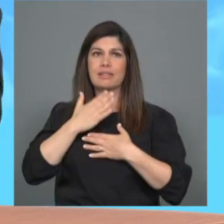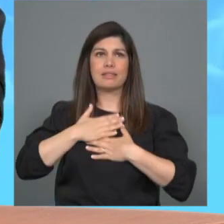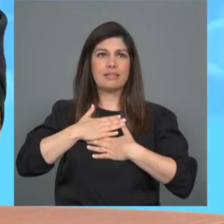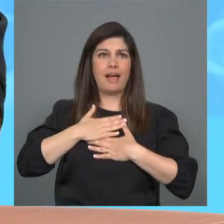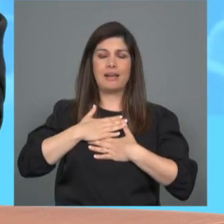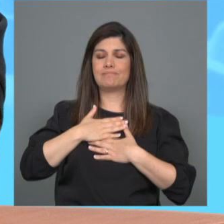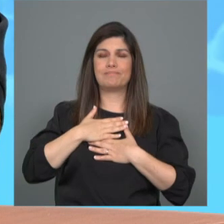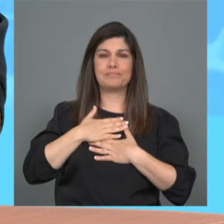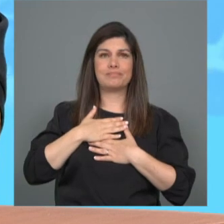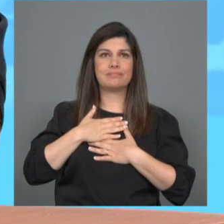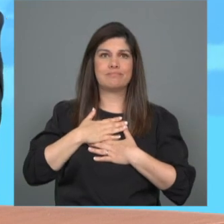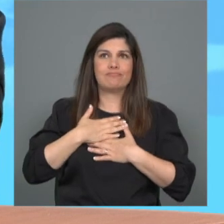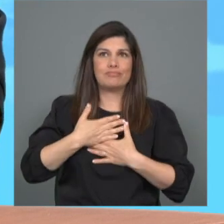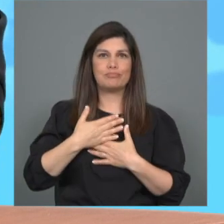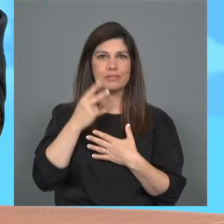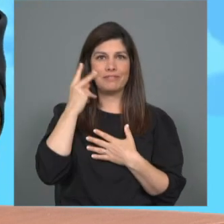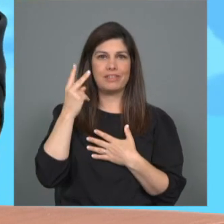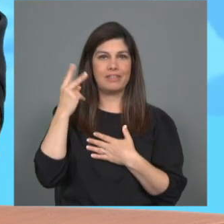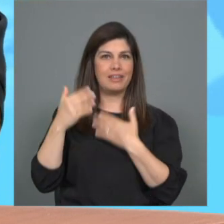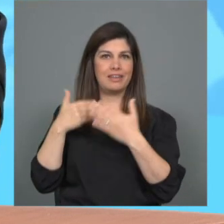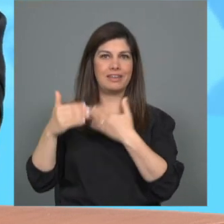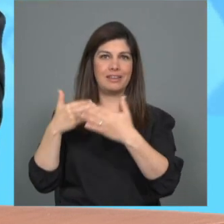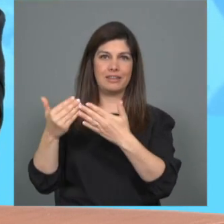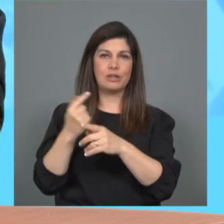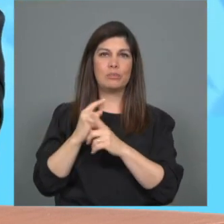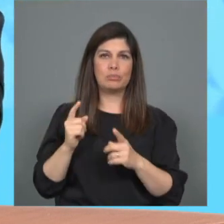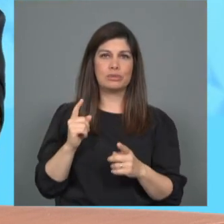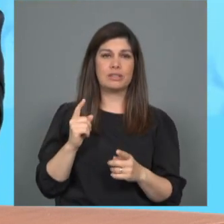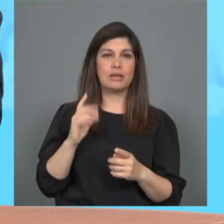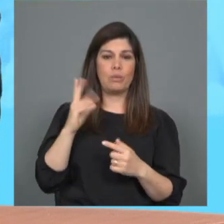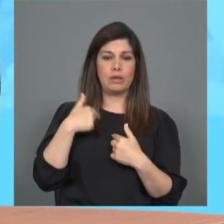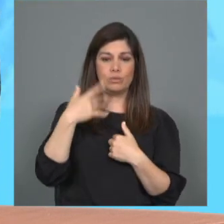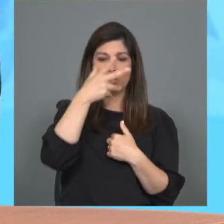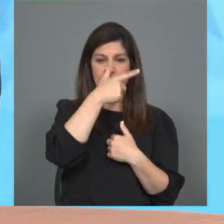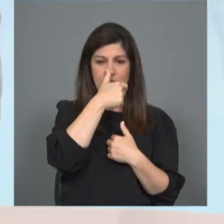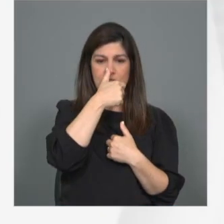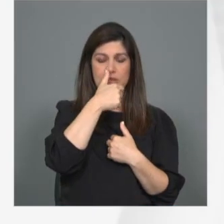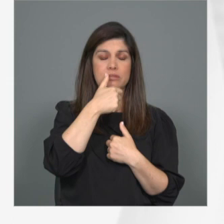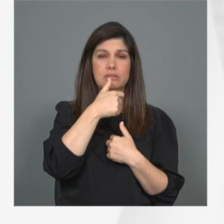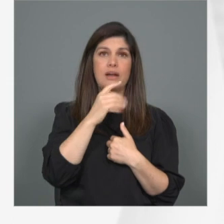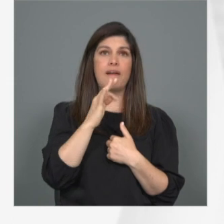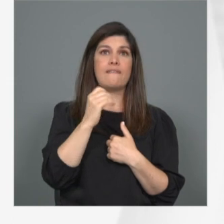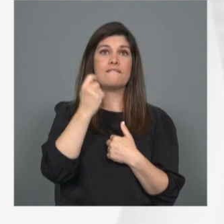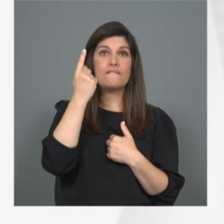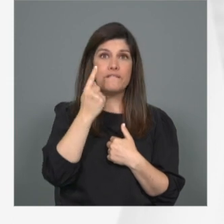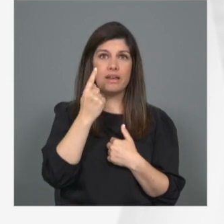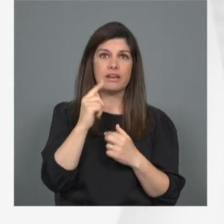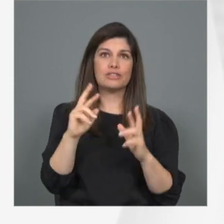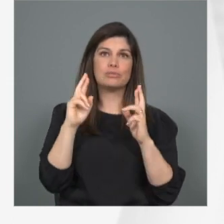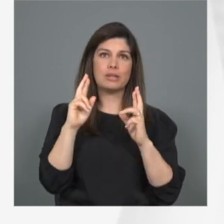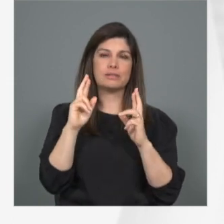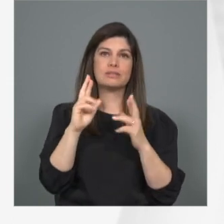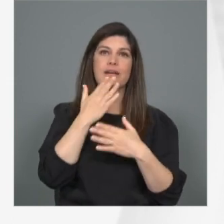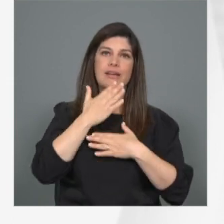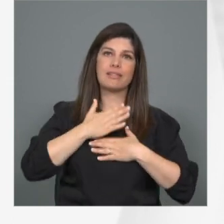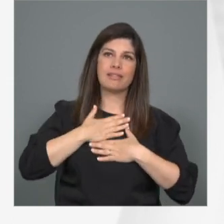assim. Porque na tristeza, a fé e a esperança levam-nos à possibilidade